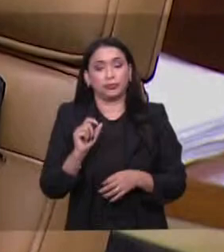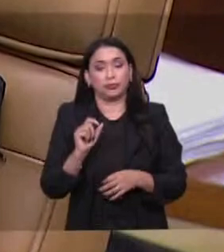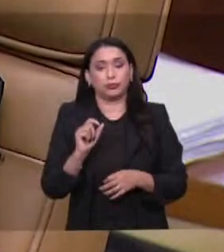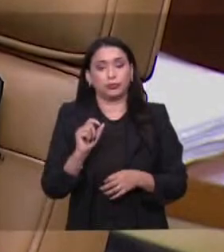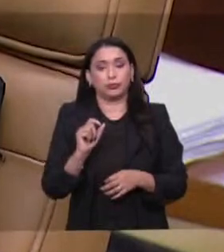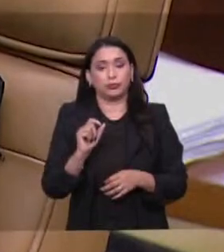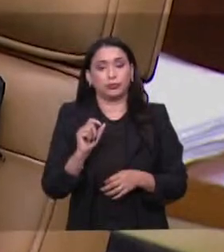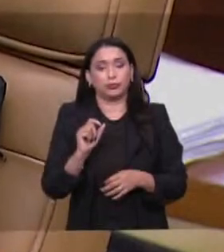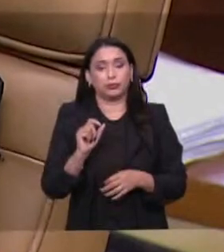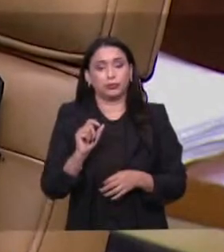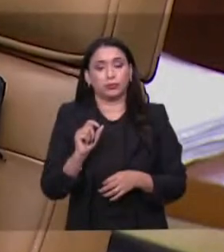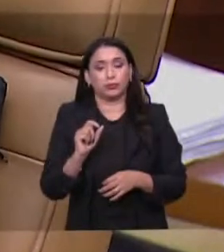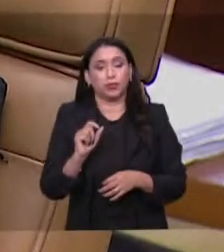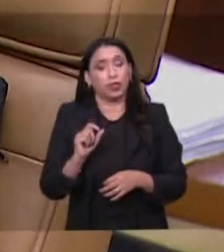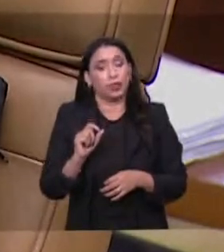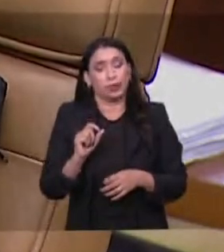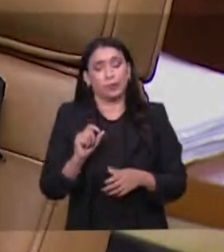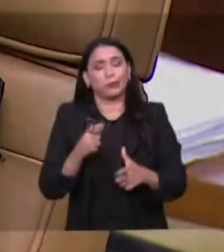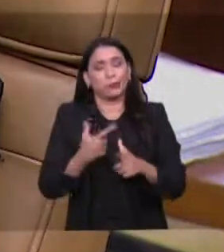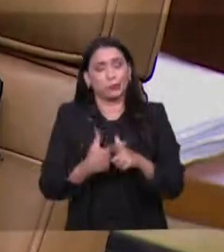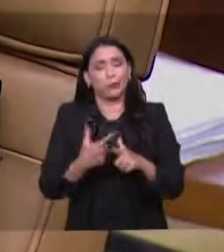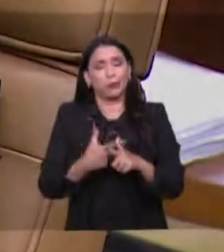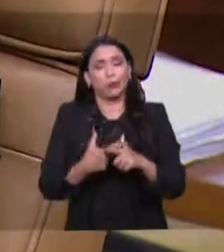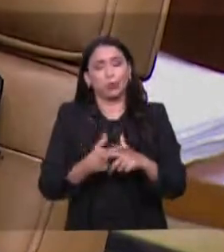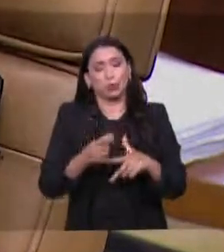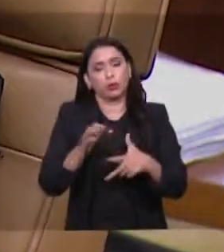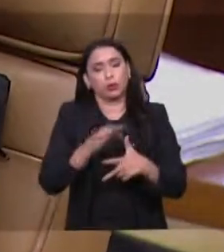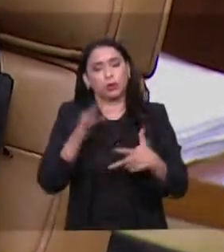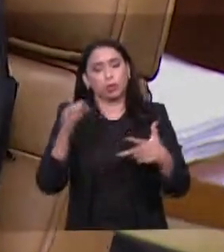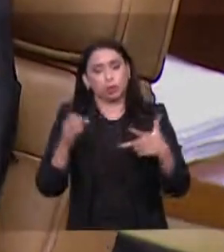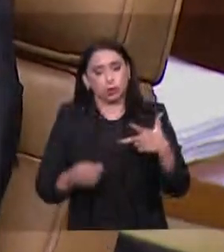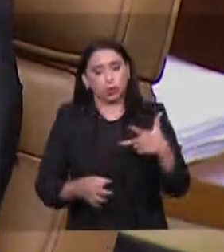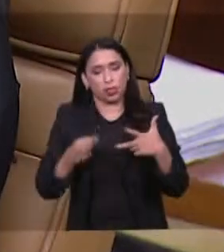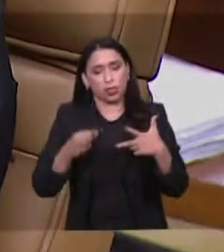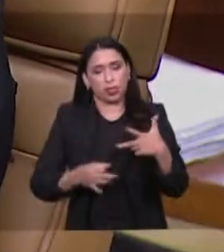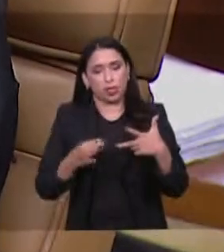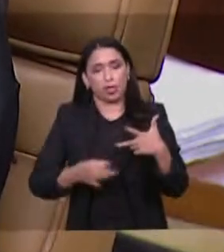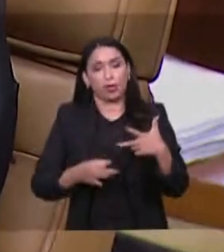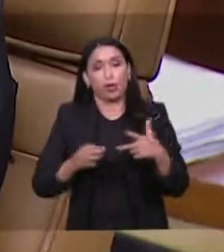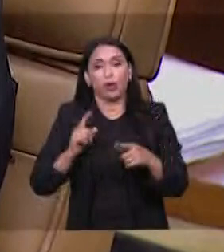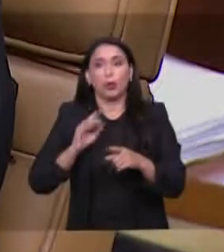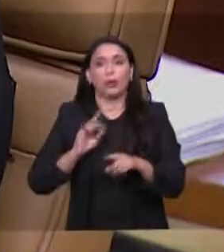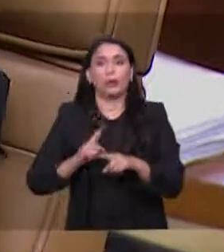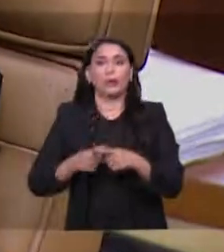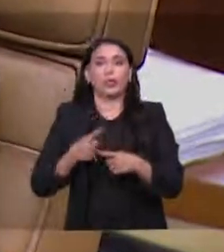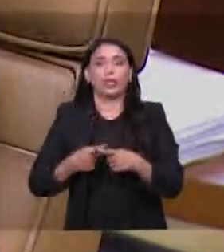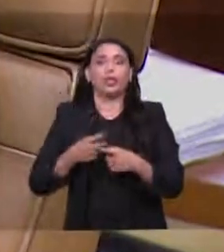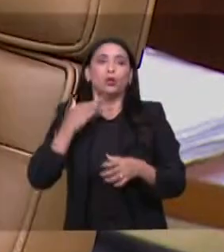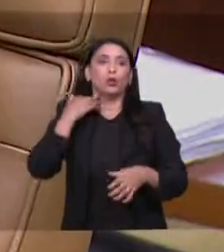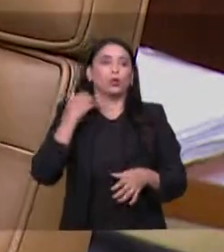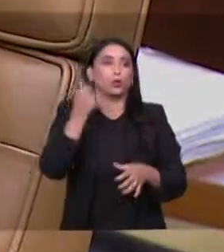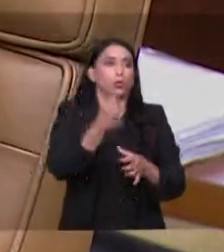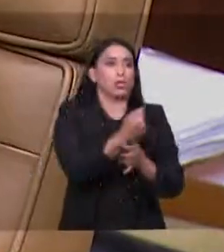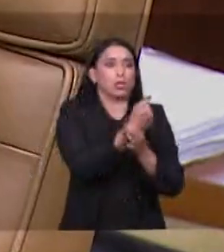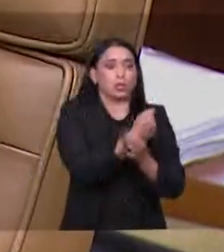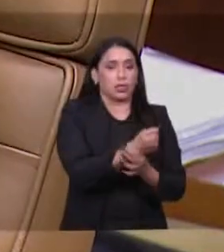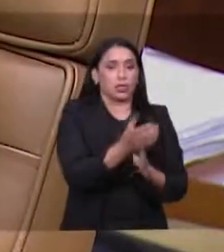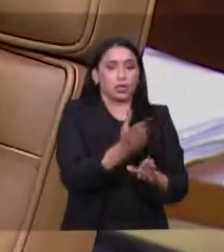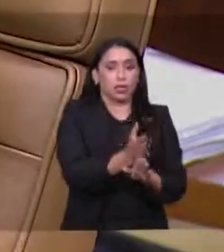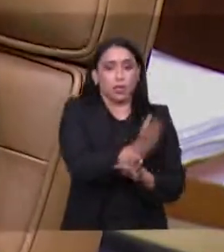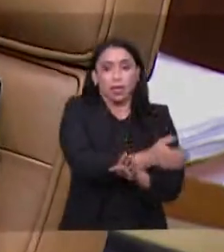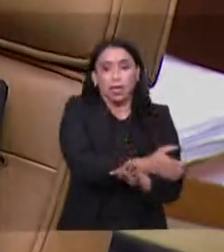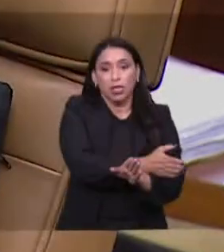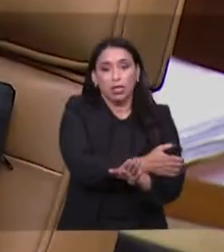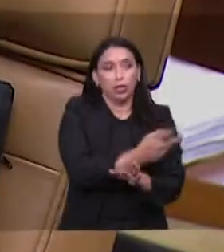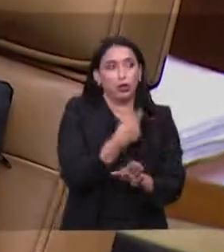um caos no Poder Judiciário, porque diz que o juiz que tem aquelas competências de garantia fica impedido de funcionar no